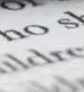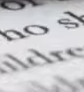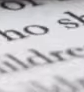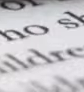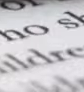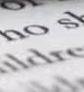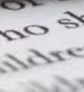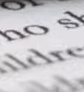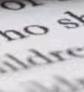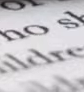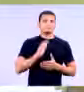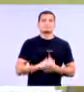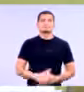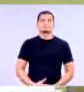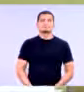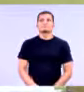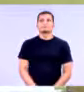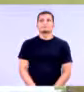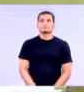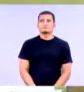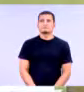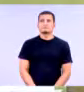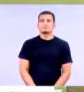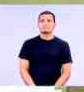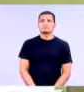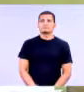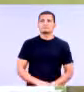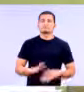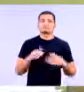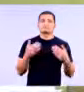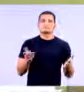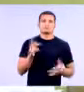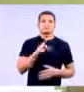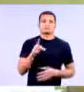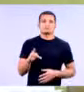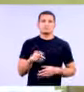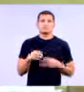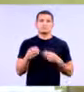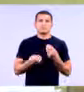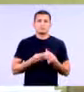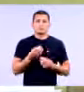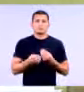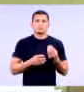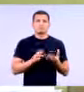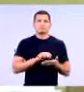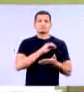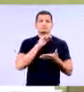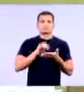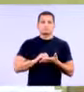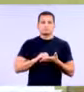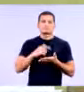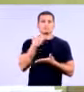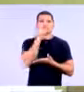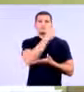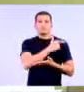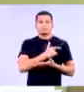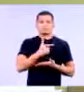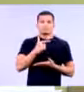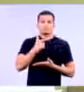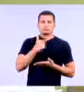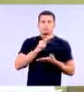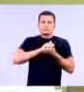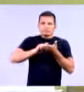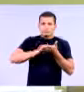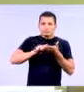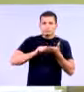até a próxima. Então, professora Anabela, qual é a forma aí de colocar as ideias dos outros autores? Existe uma maneira correta